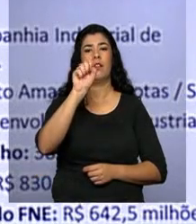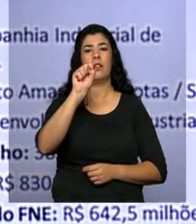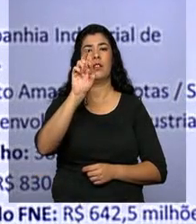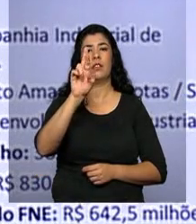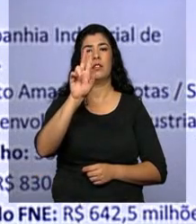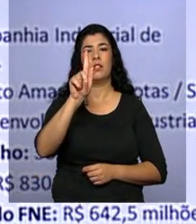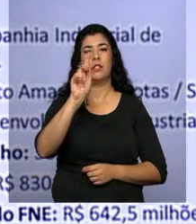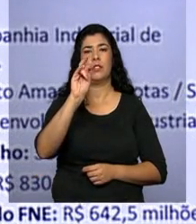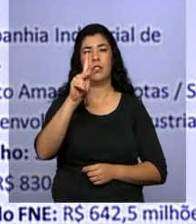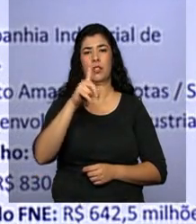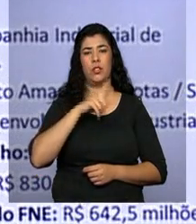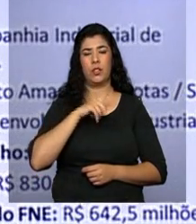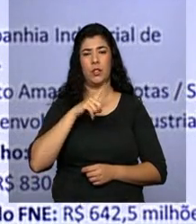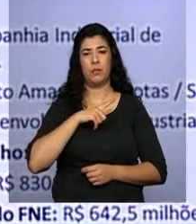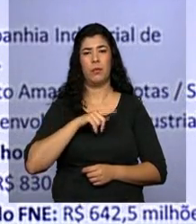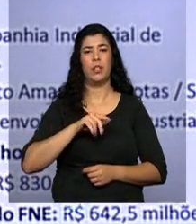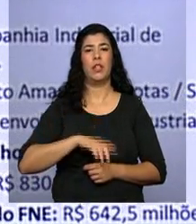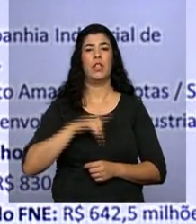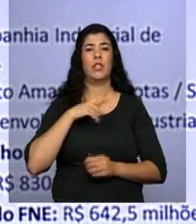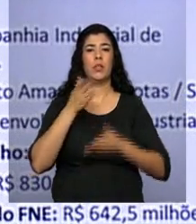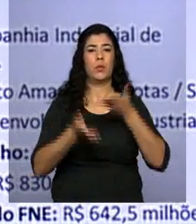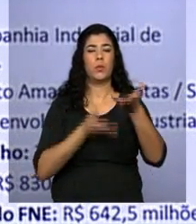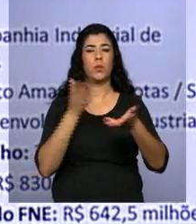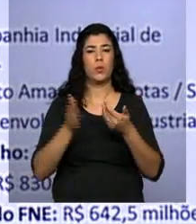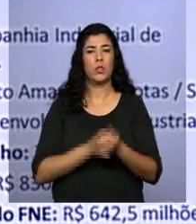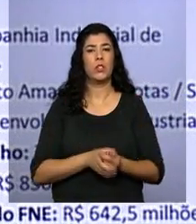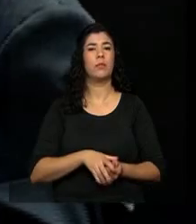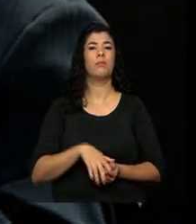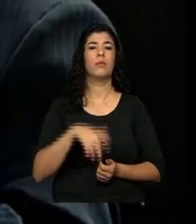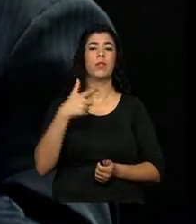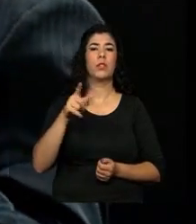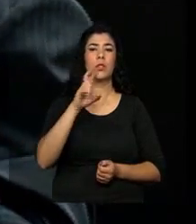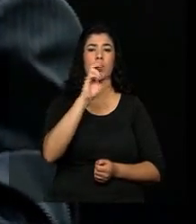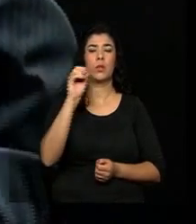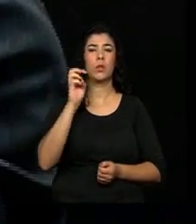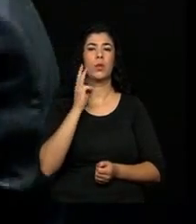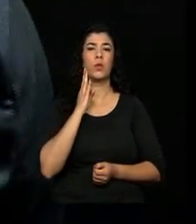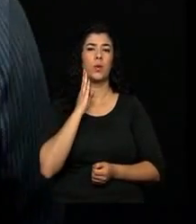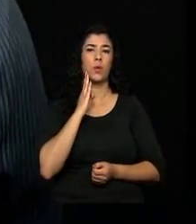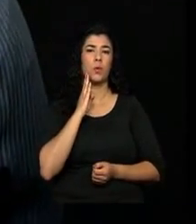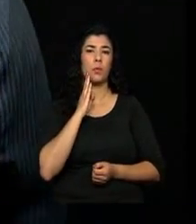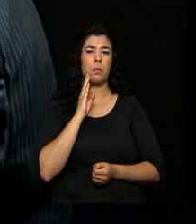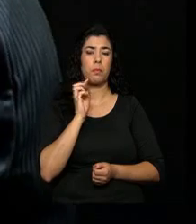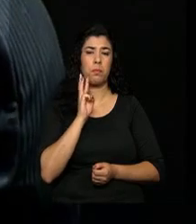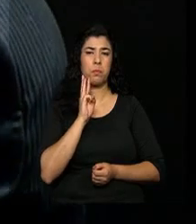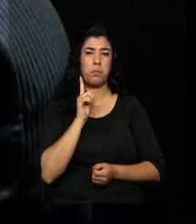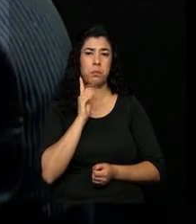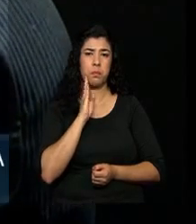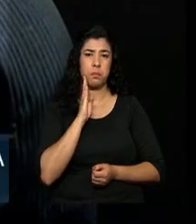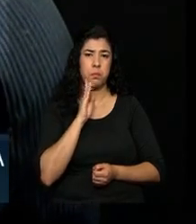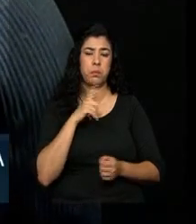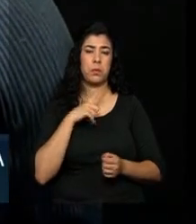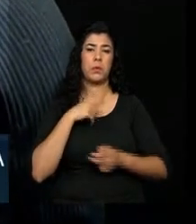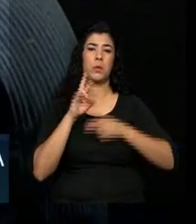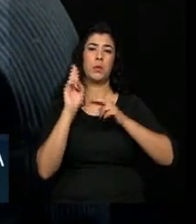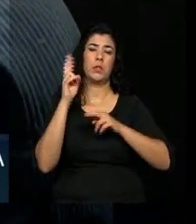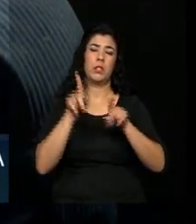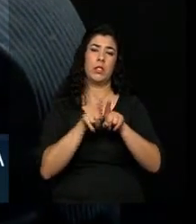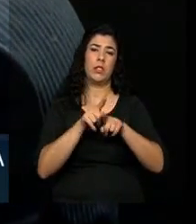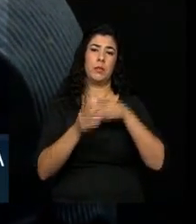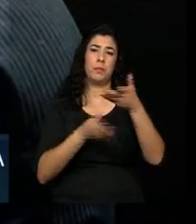eh milhões deais essas duas operações out trp passam R 4 bilhões deais eh